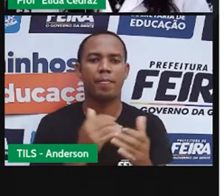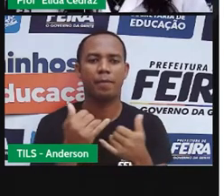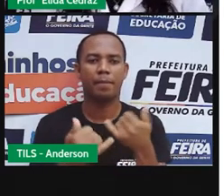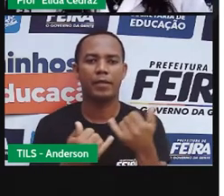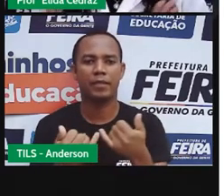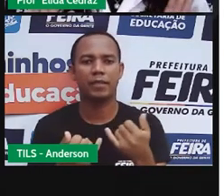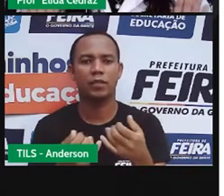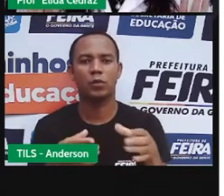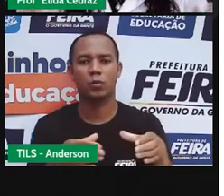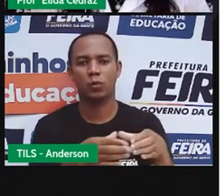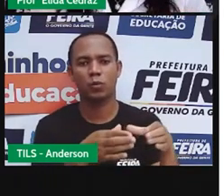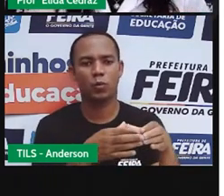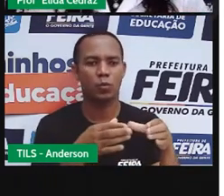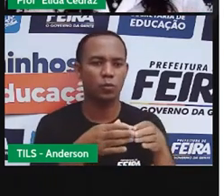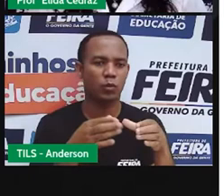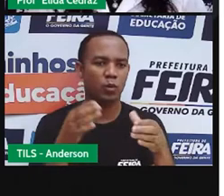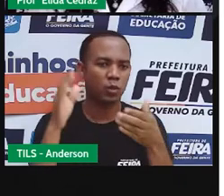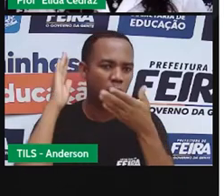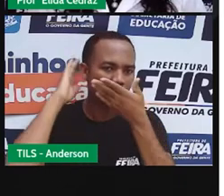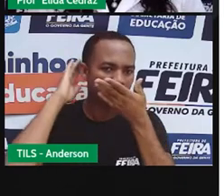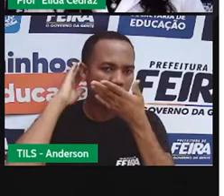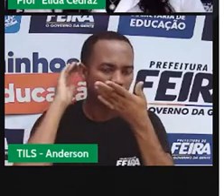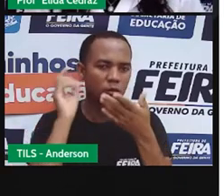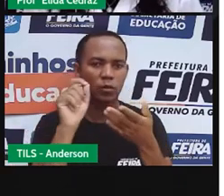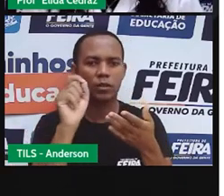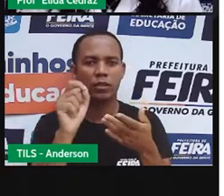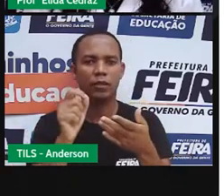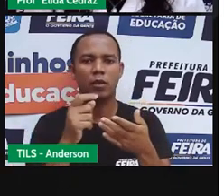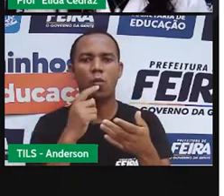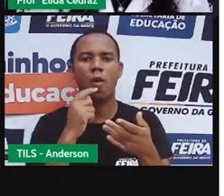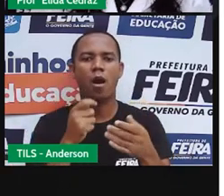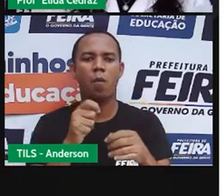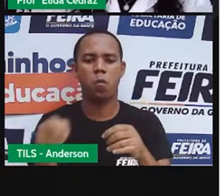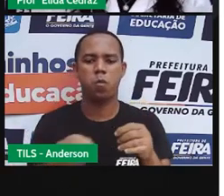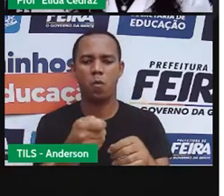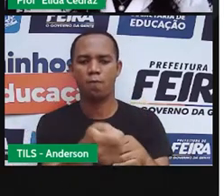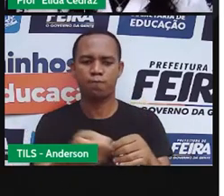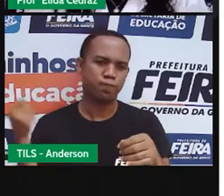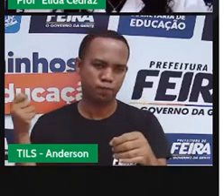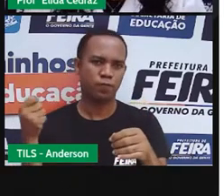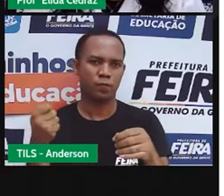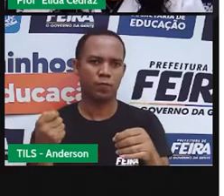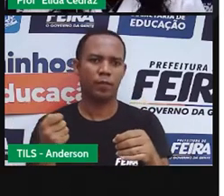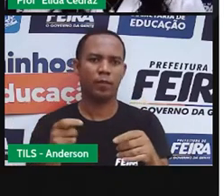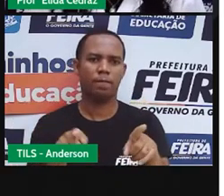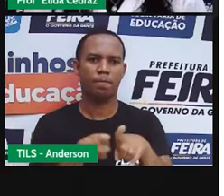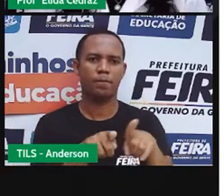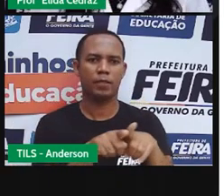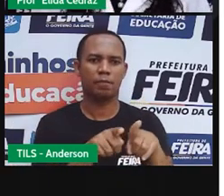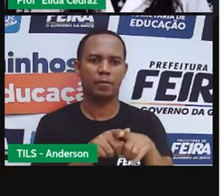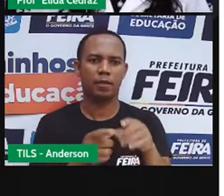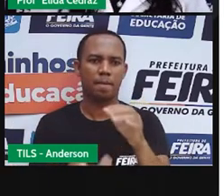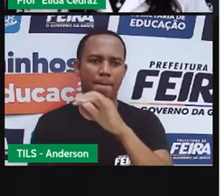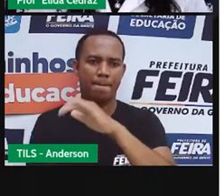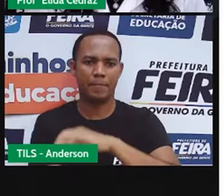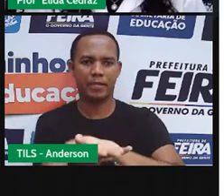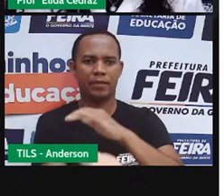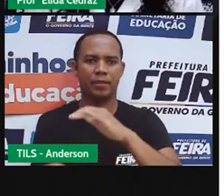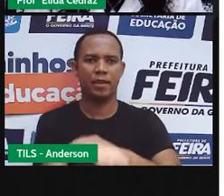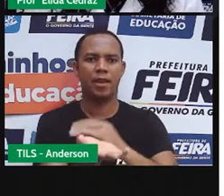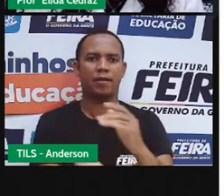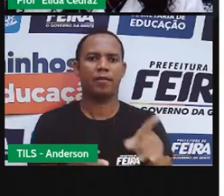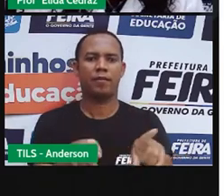Brinquedos indígenas mais comuns são o peão, peteca, bilboquê, arco e